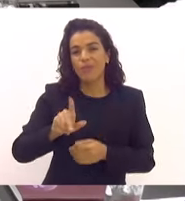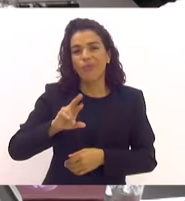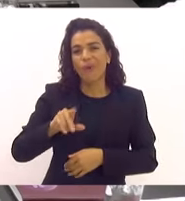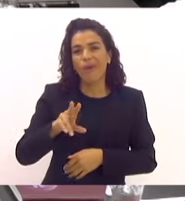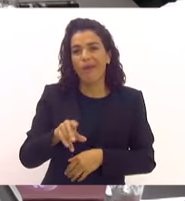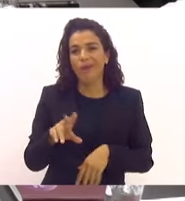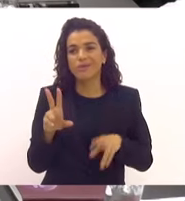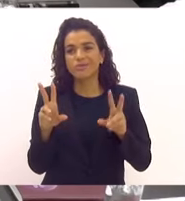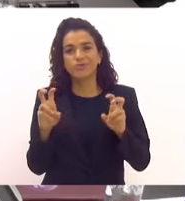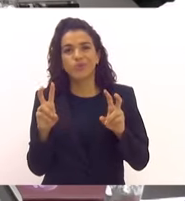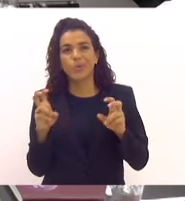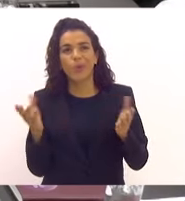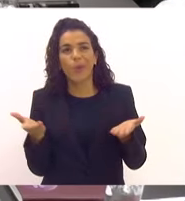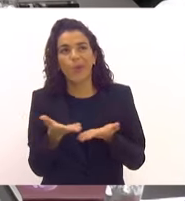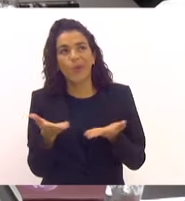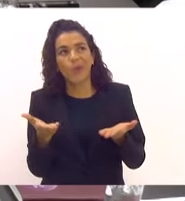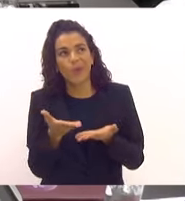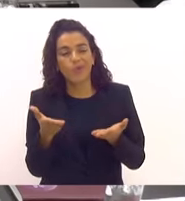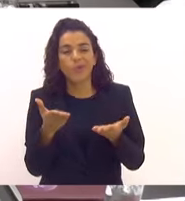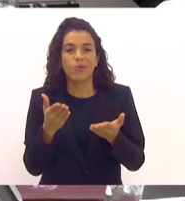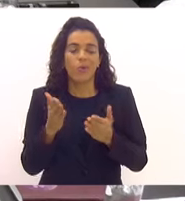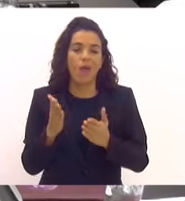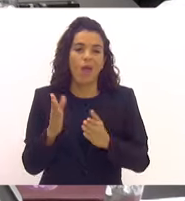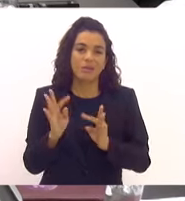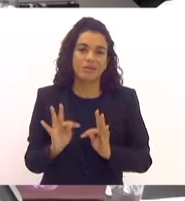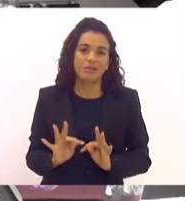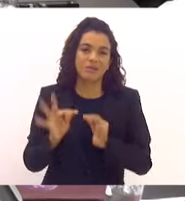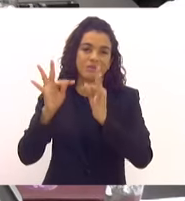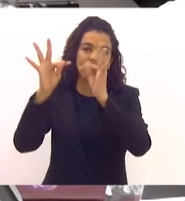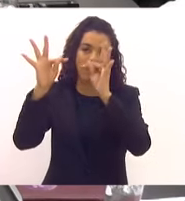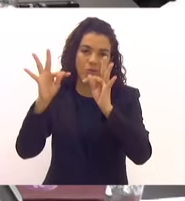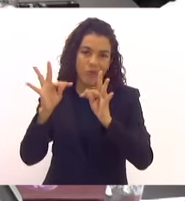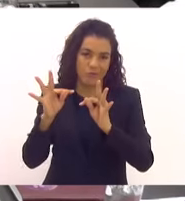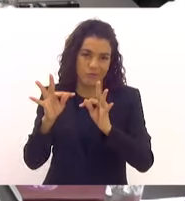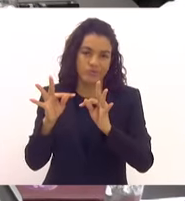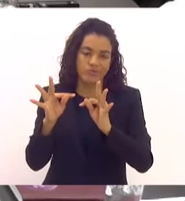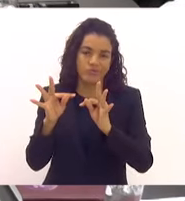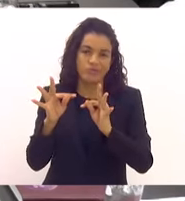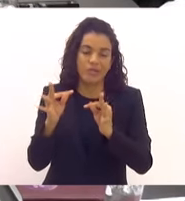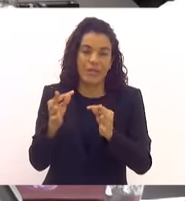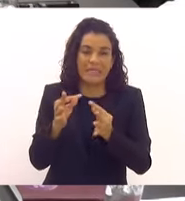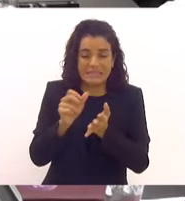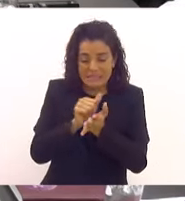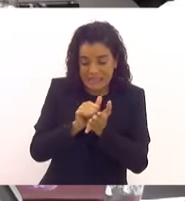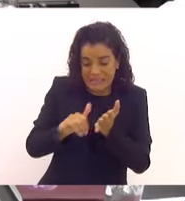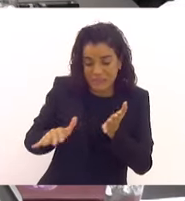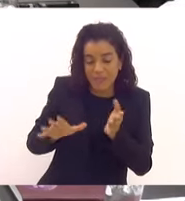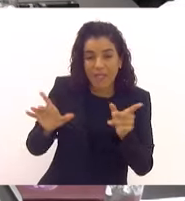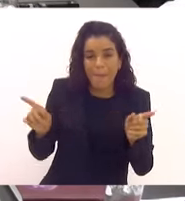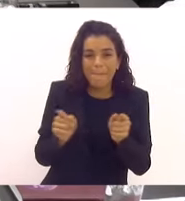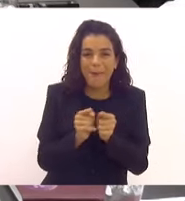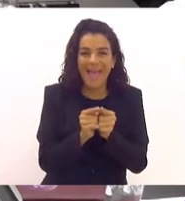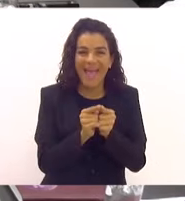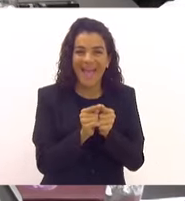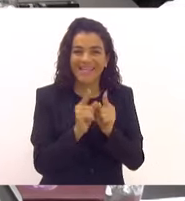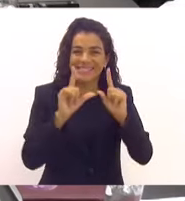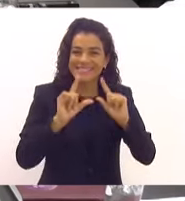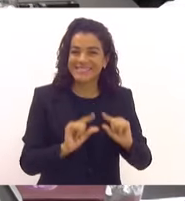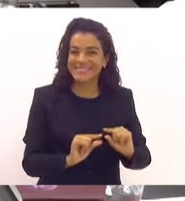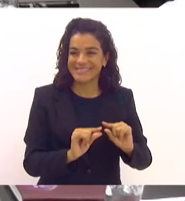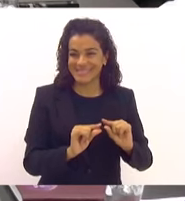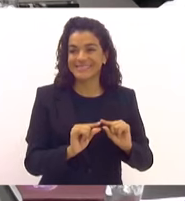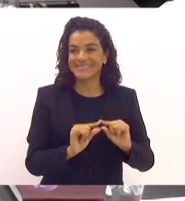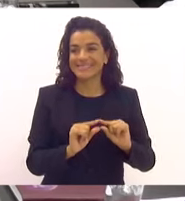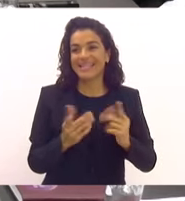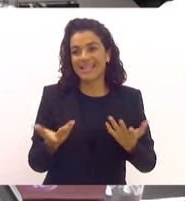que hoje, não é, com a modernidade, essas despesas acabam sendo minimizadas. Eu